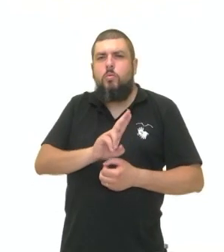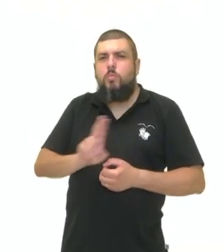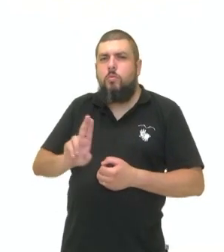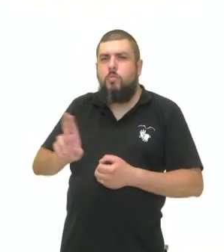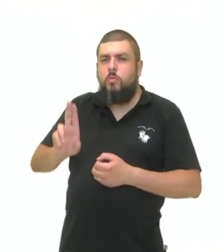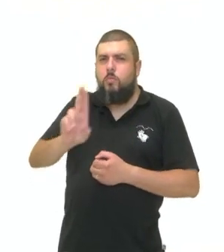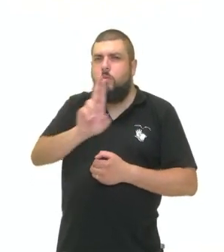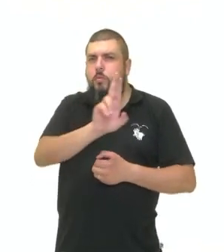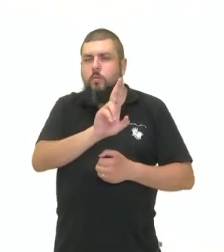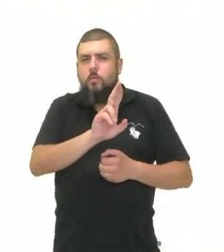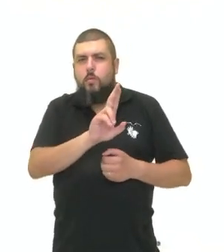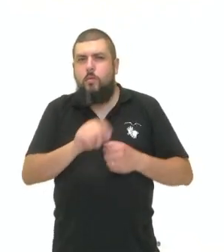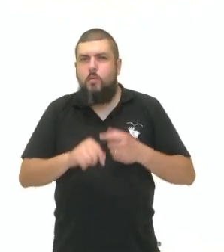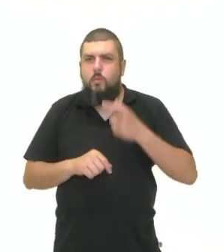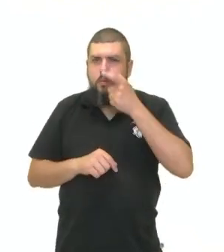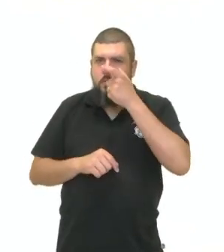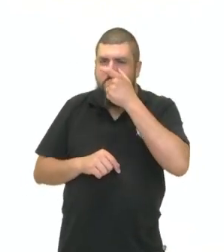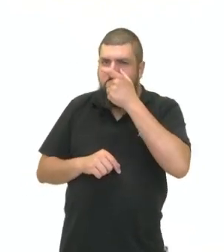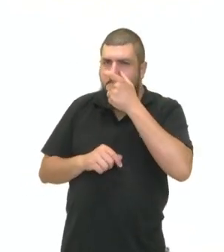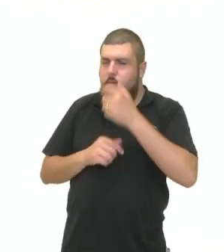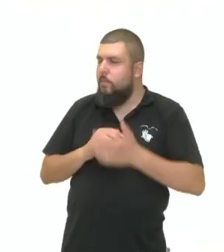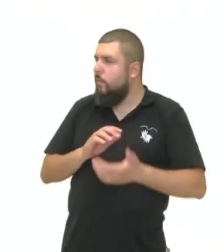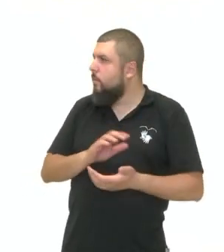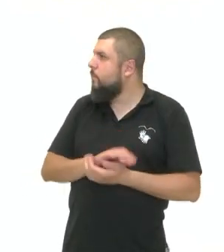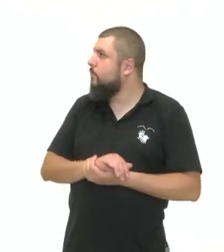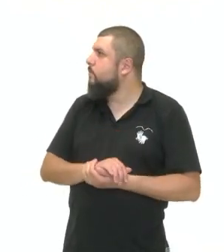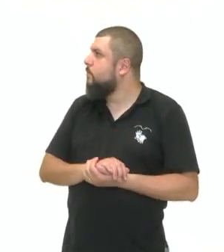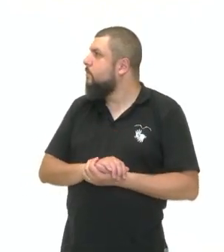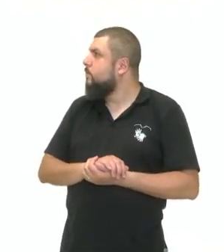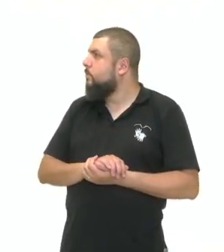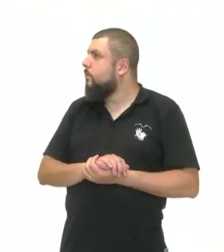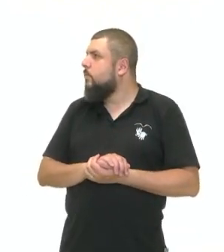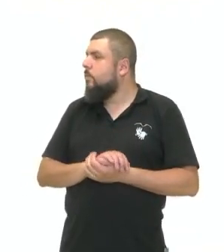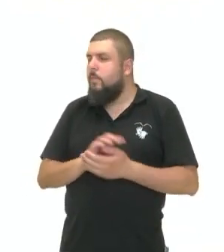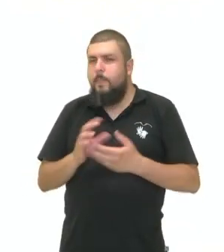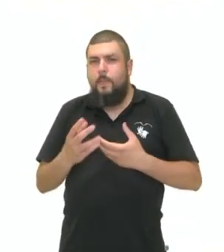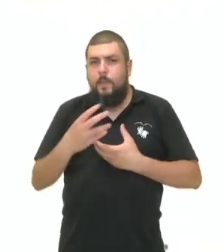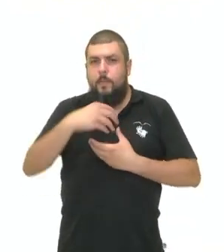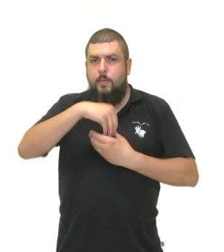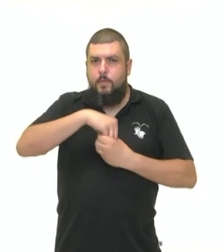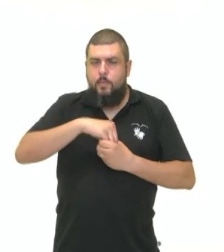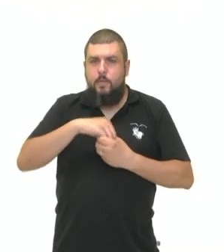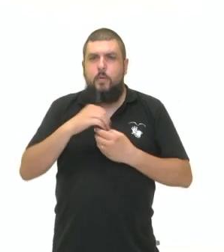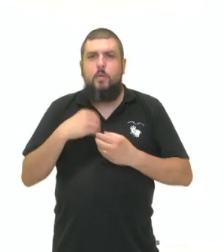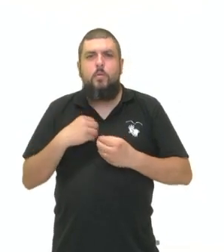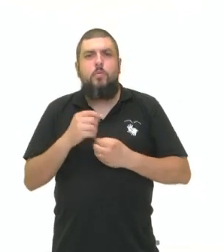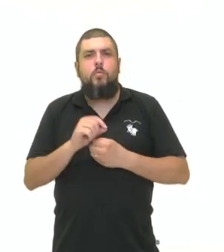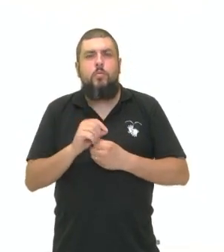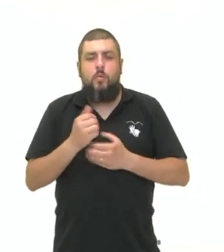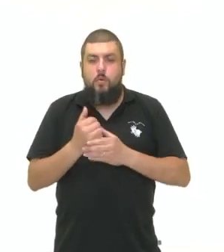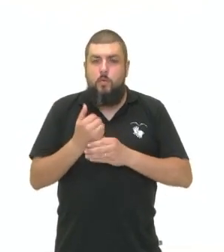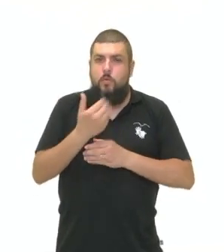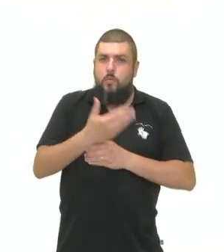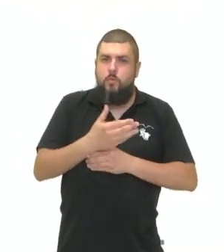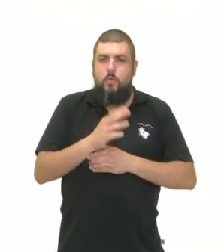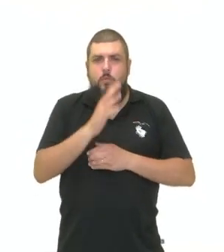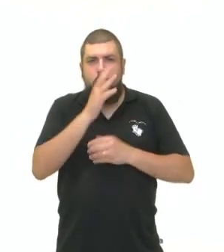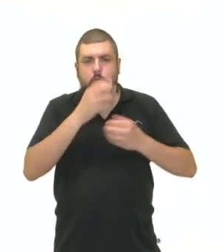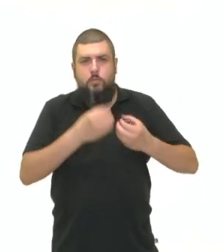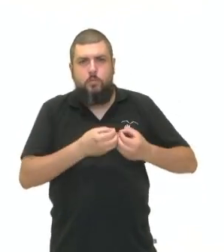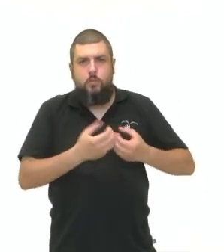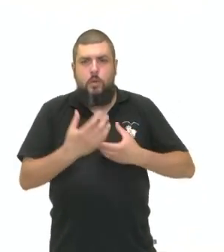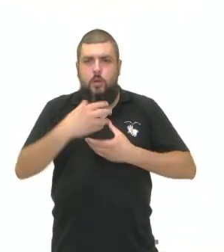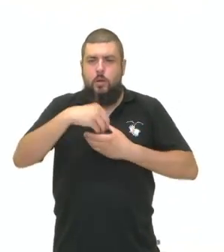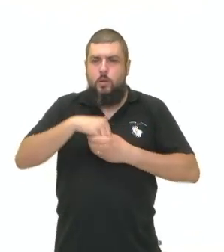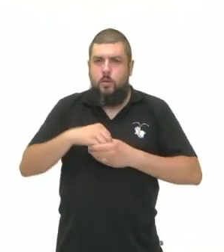pênis e o escroto. Órgãos internos têm o testículo, que são 2, epidídimo, que fica